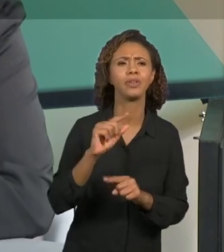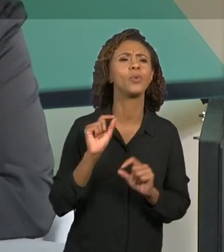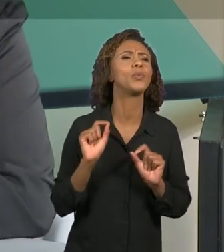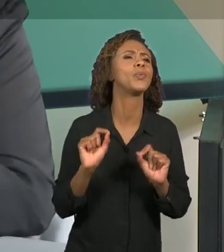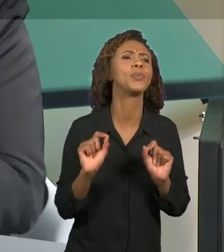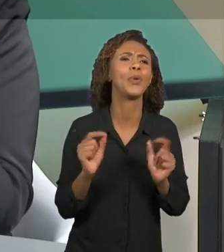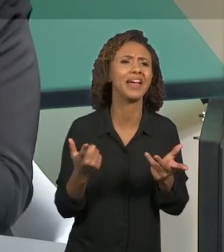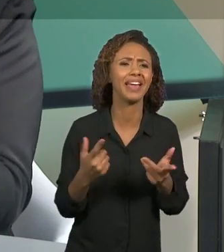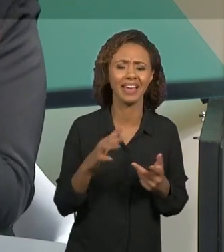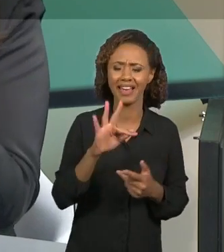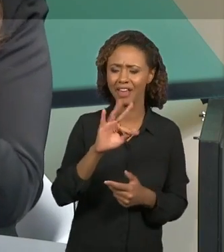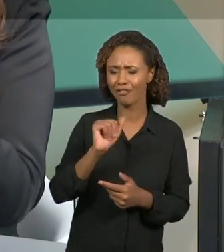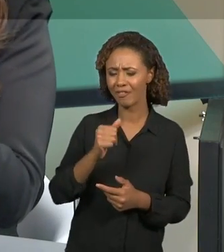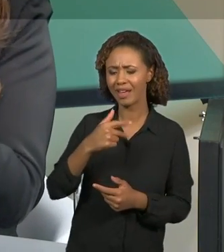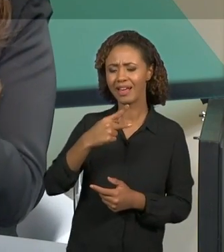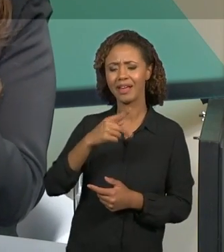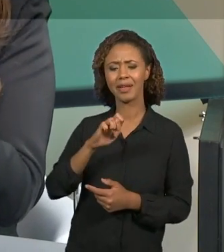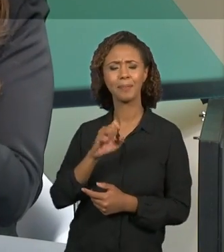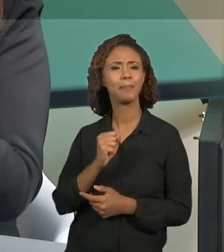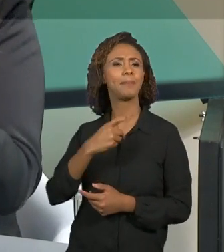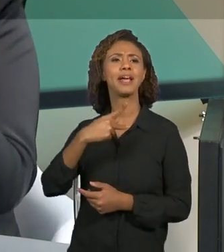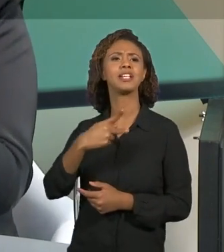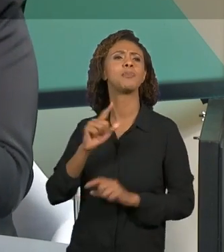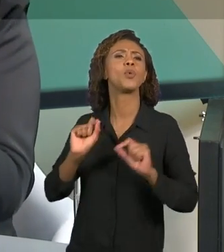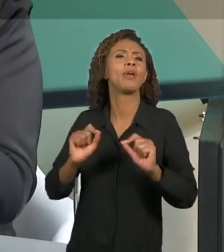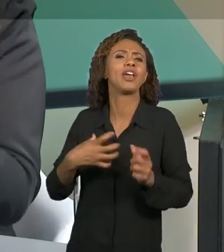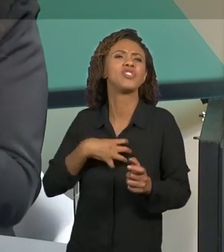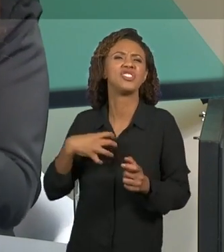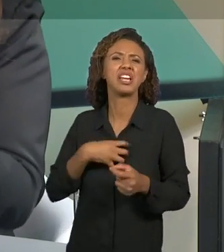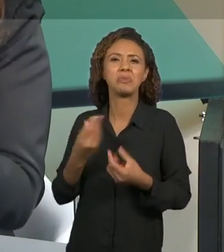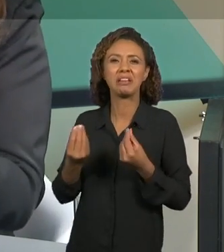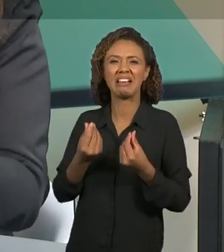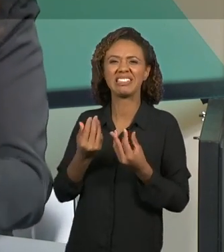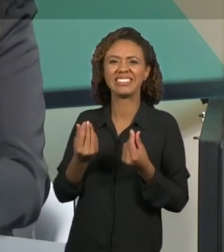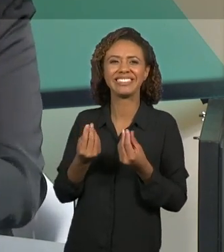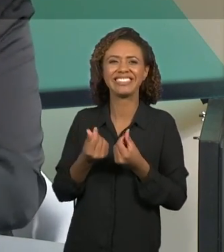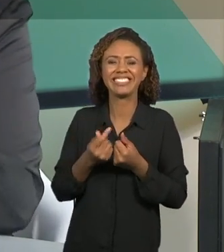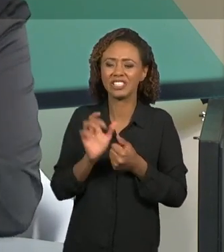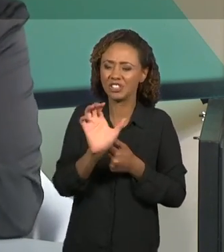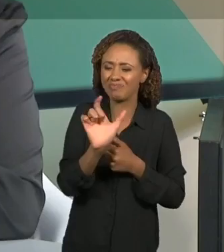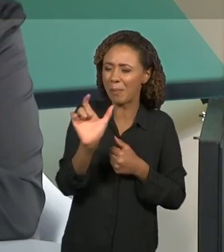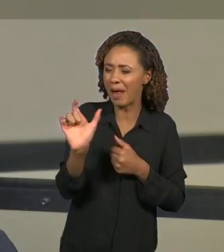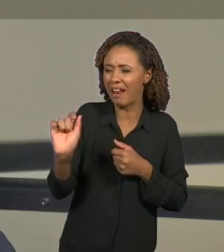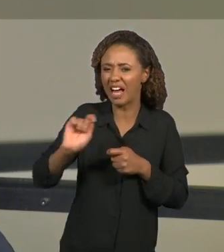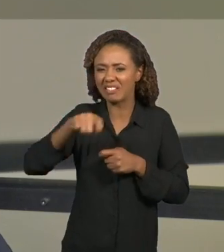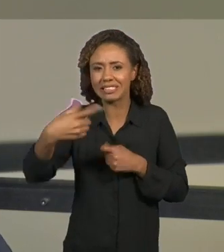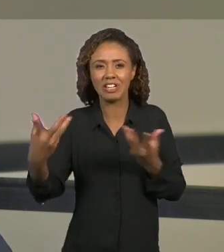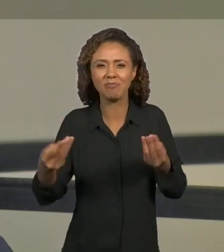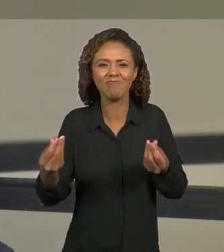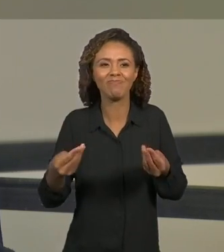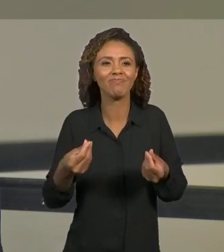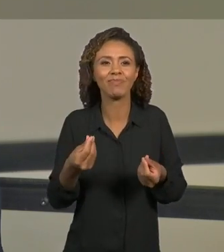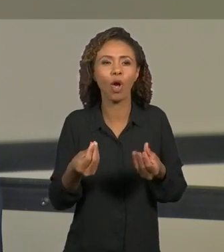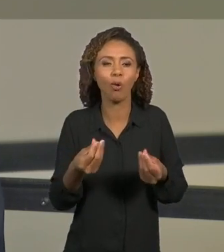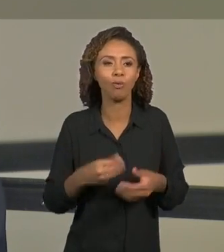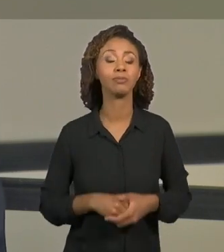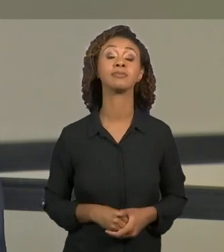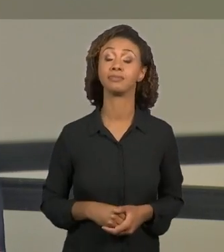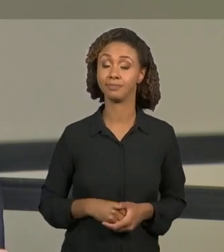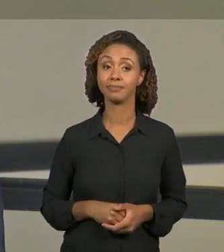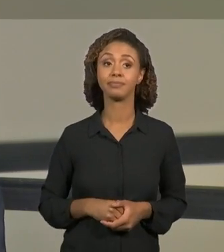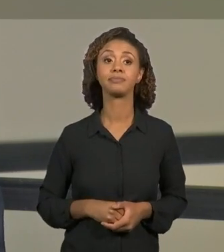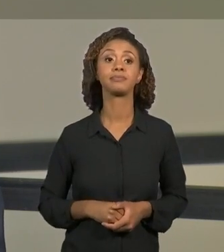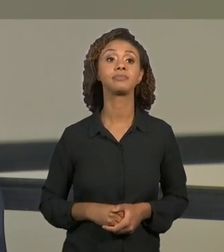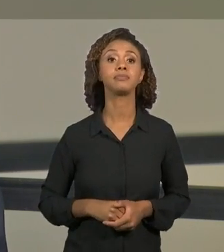para gente ou pelo menos um pouco desse formato né e o que é linguagem talvez não seja tão conhecido aí para o engenheiro o problema pipe